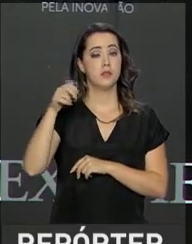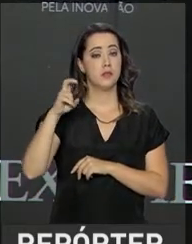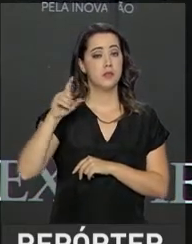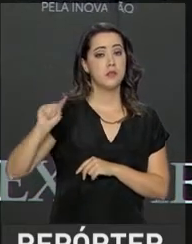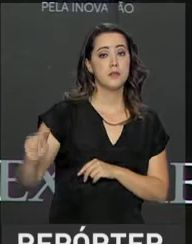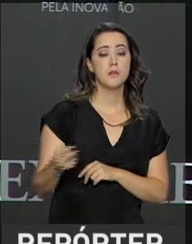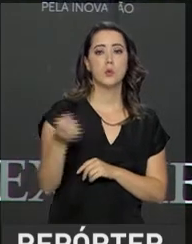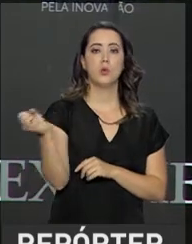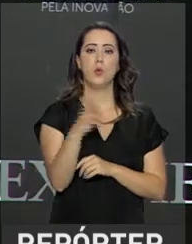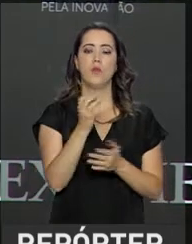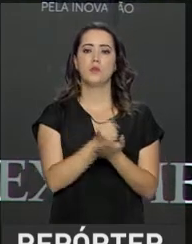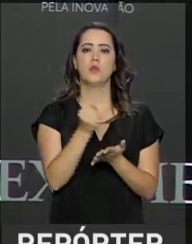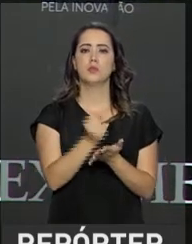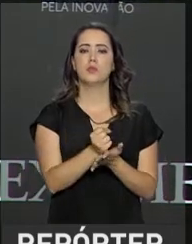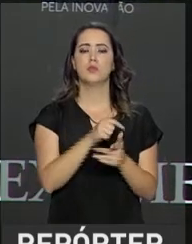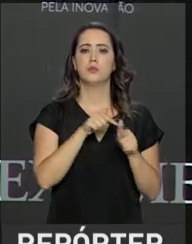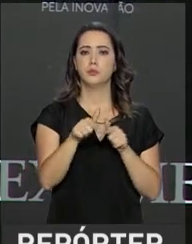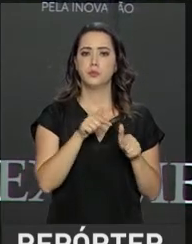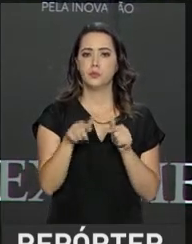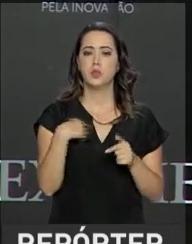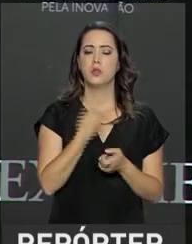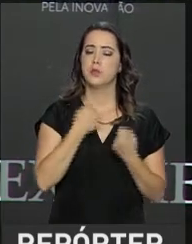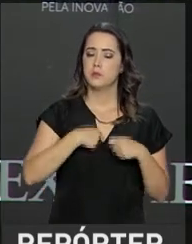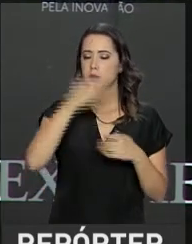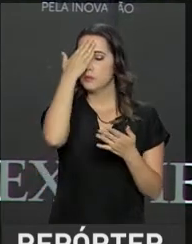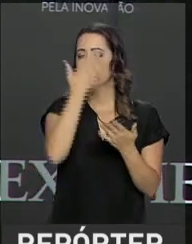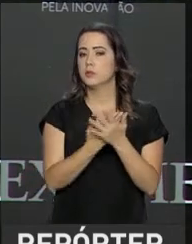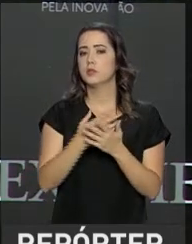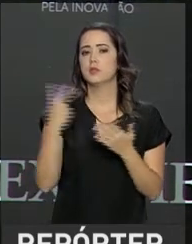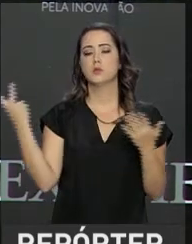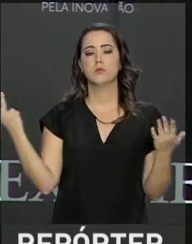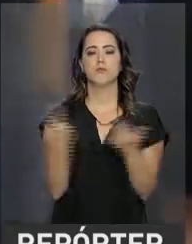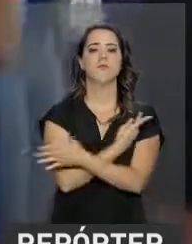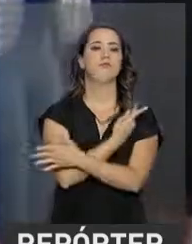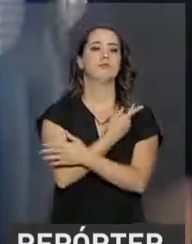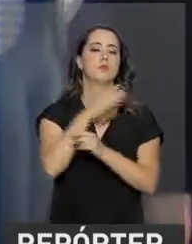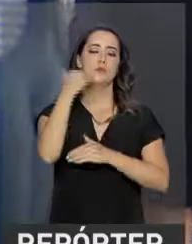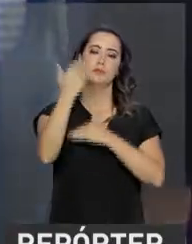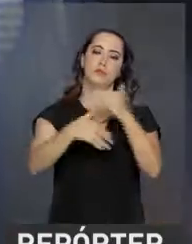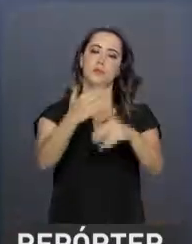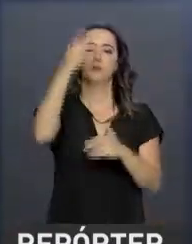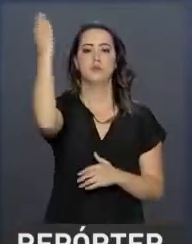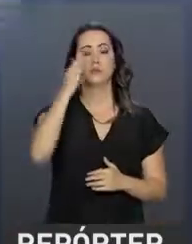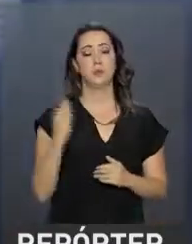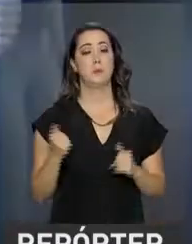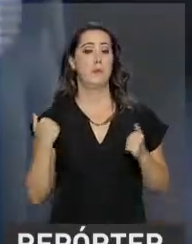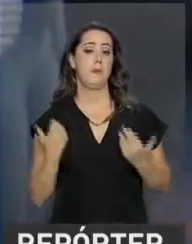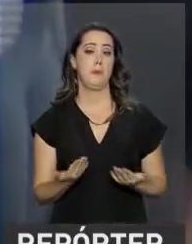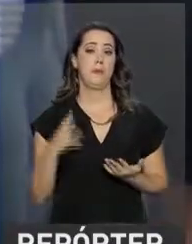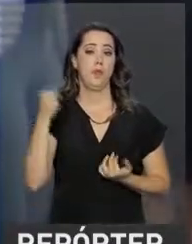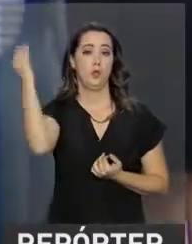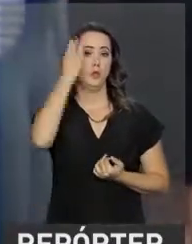115.898 postos de trabalho. Portanto, nós temos que confiar no que está acontecendo no Brasil. Em todas as regiões brasileiras, teve